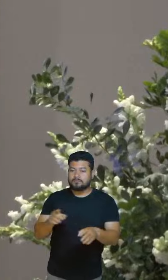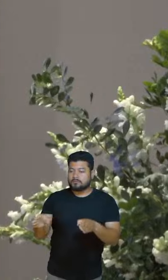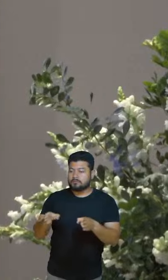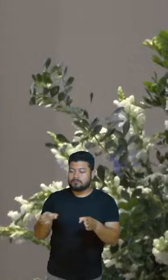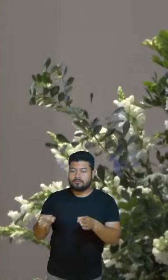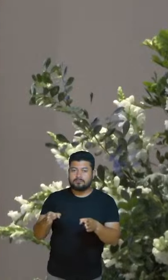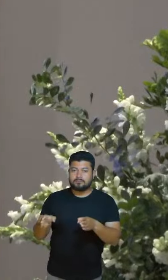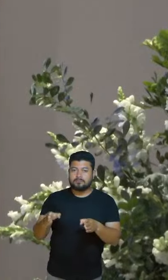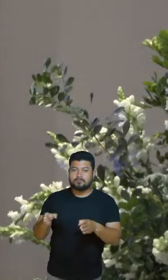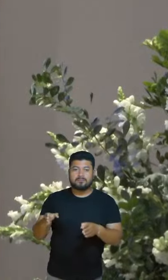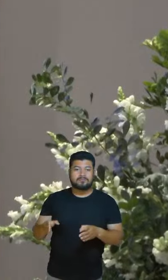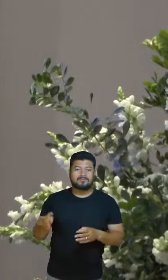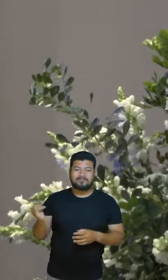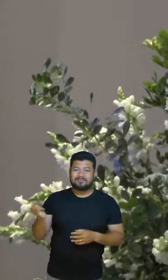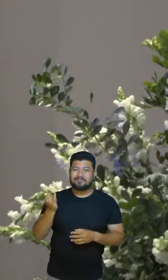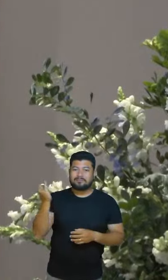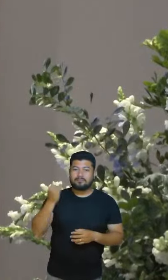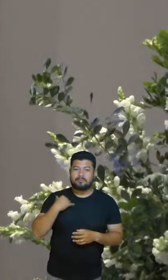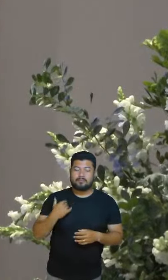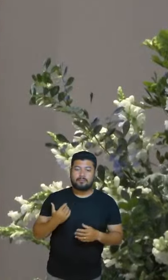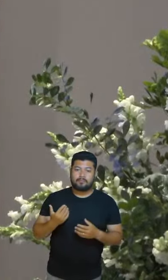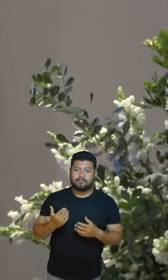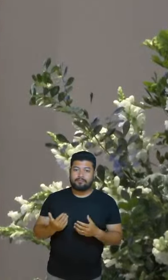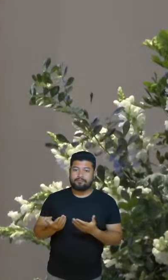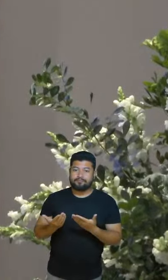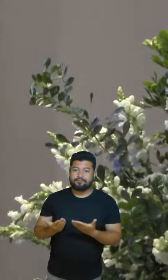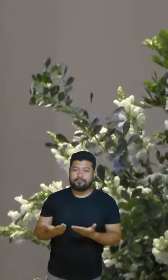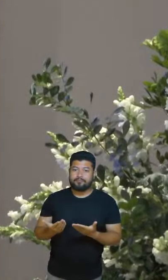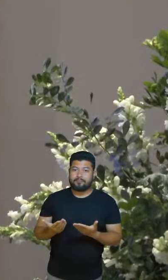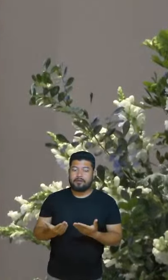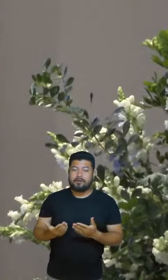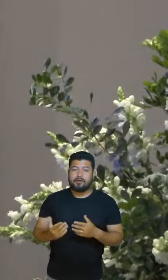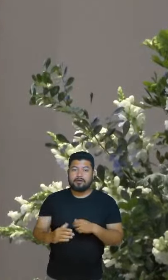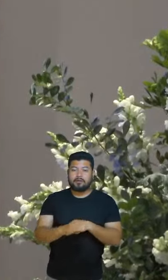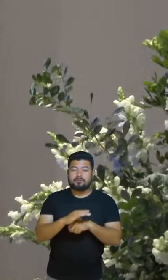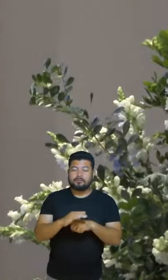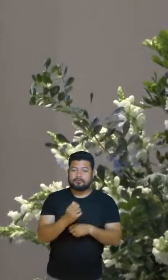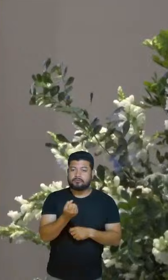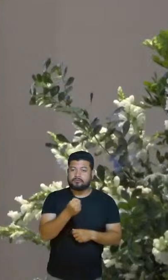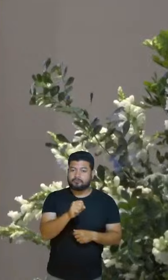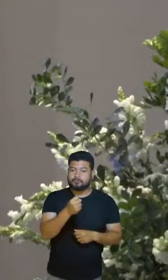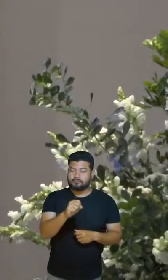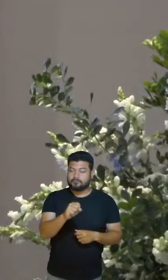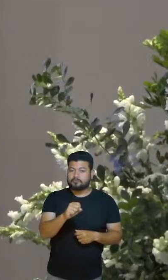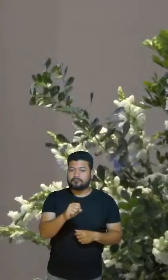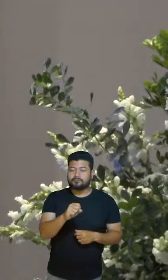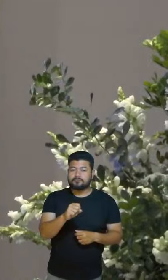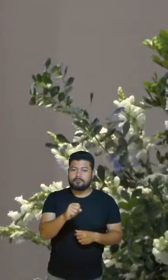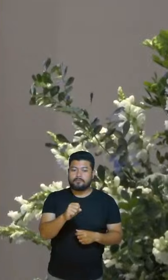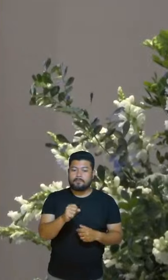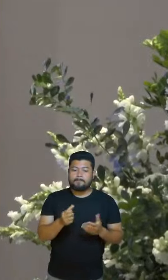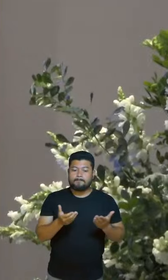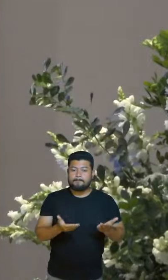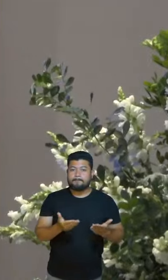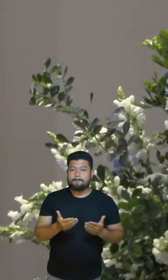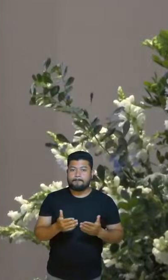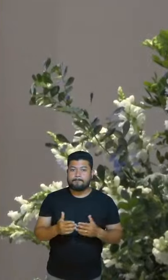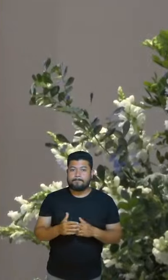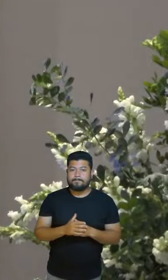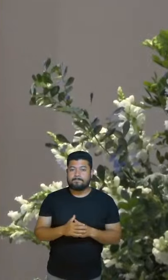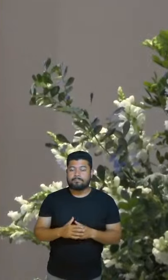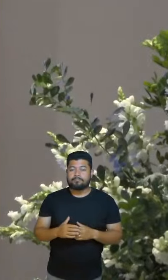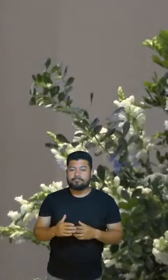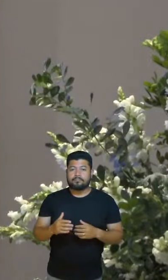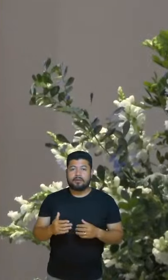da da realização da Justiça primeiro nós temos com a Constituição de 88 é a a tutela constitucional do